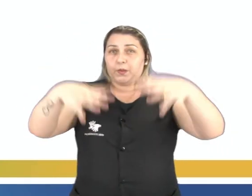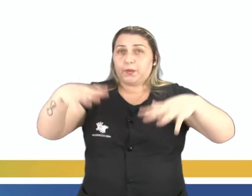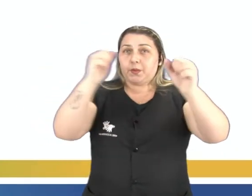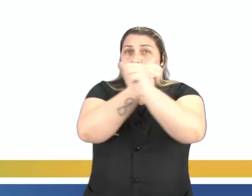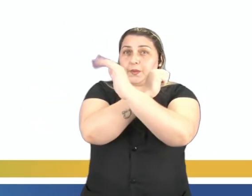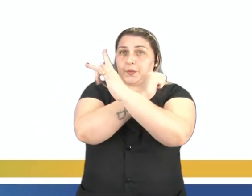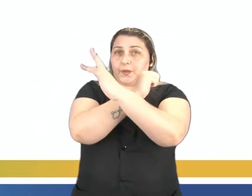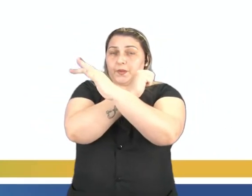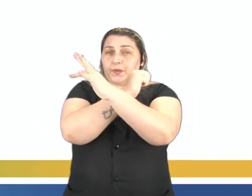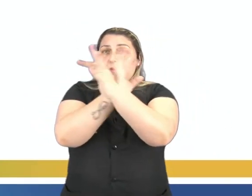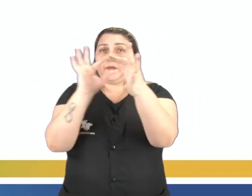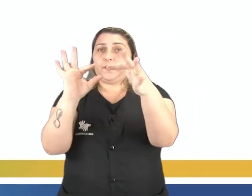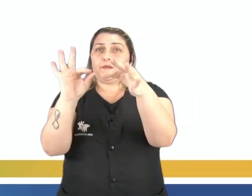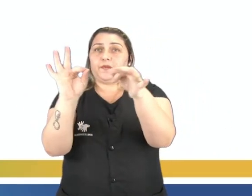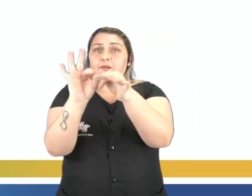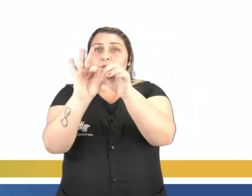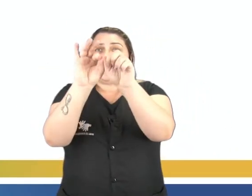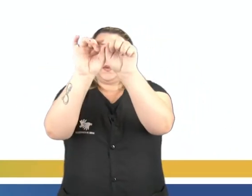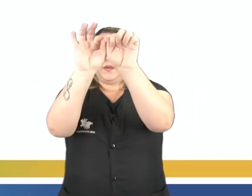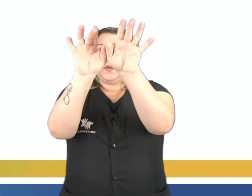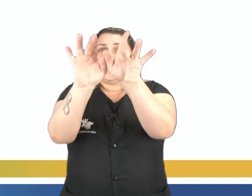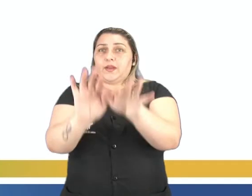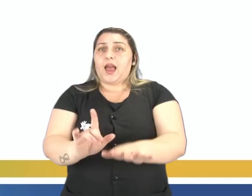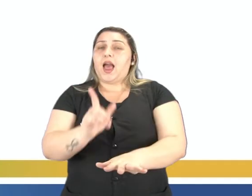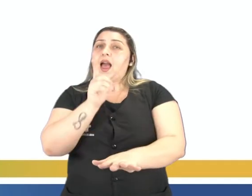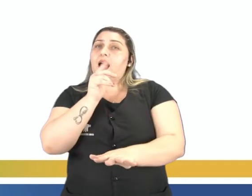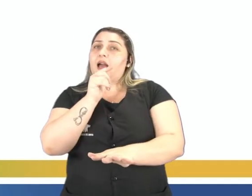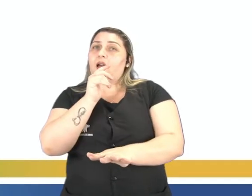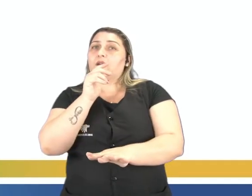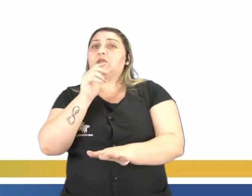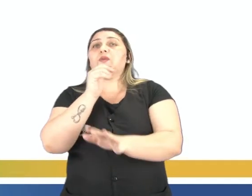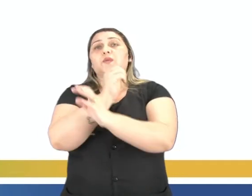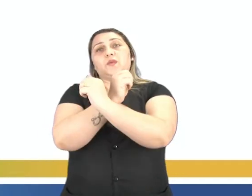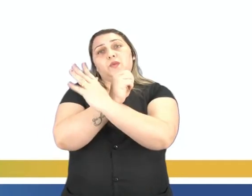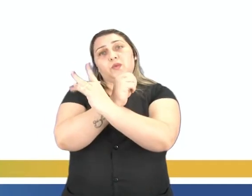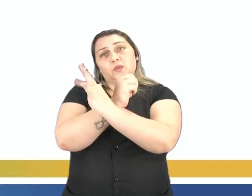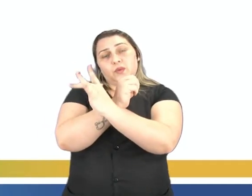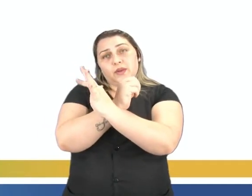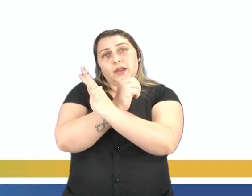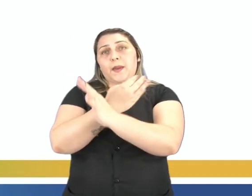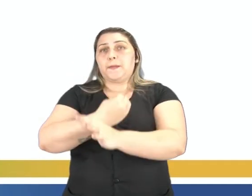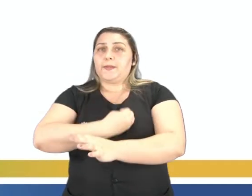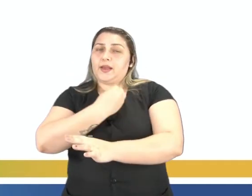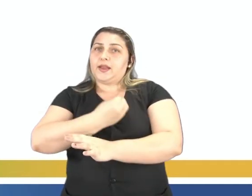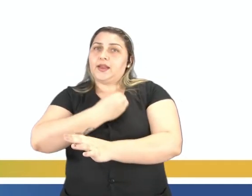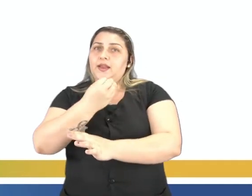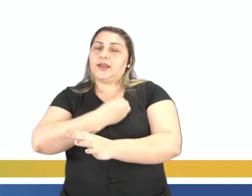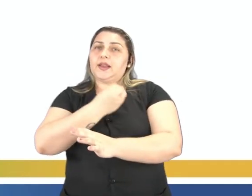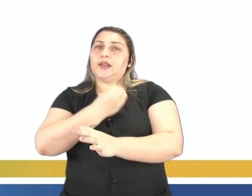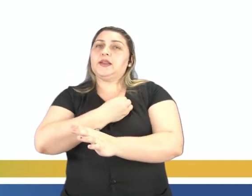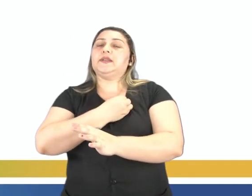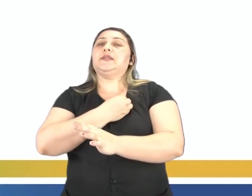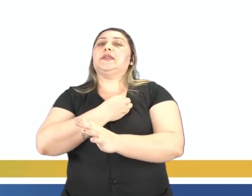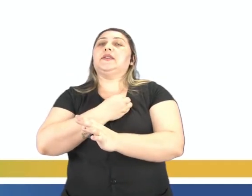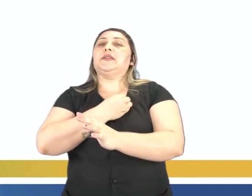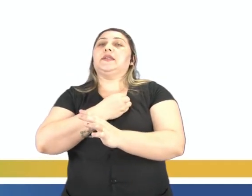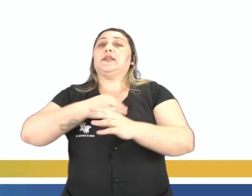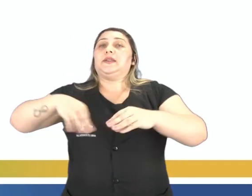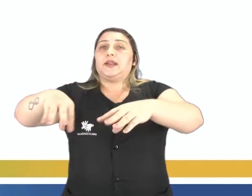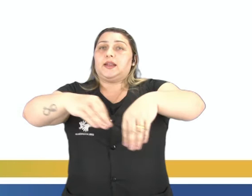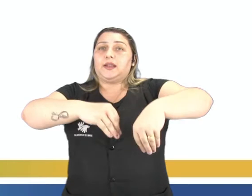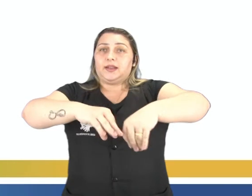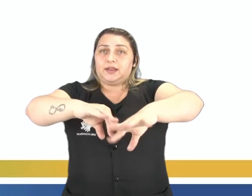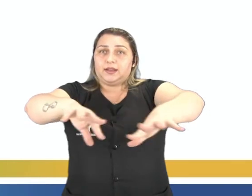ácida é formada pela dissolução da água da chuva de óxidos ácidos presente na atmosfera. Entre eles,